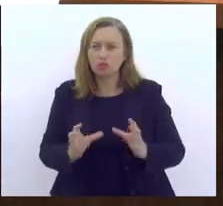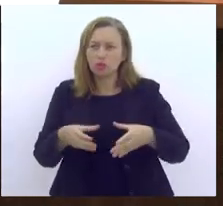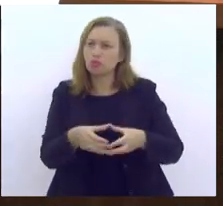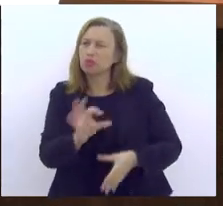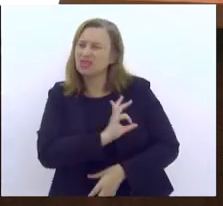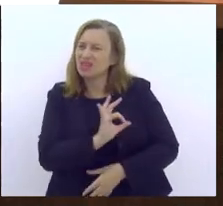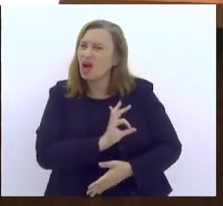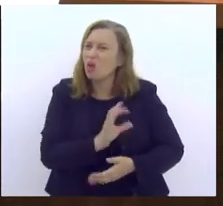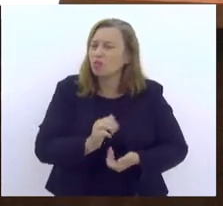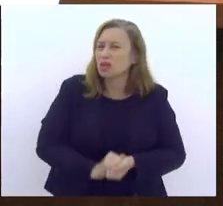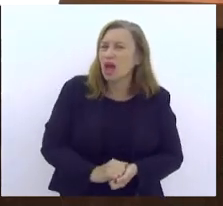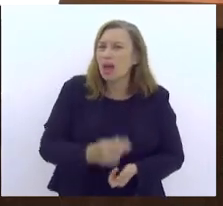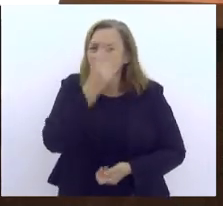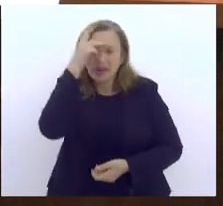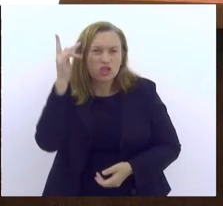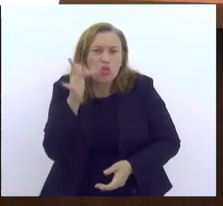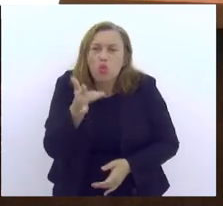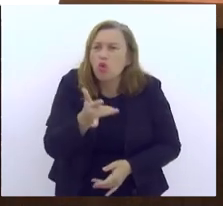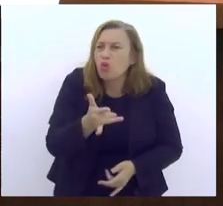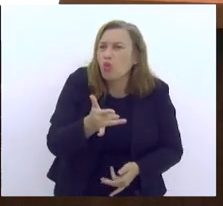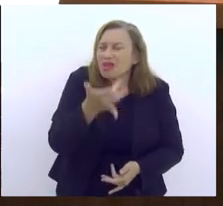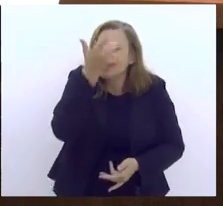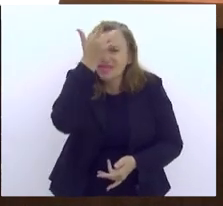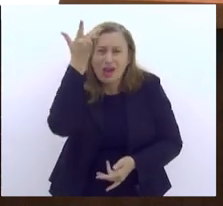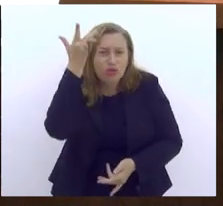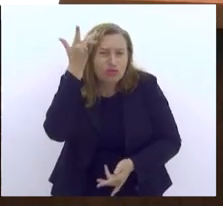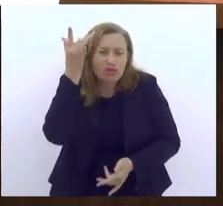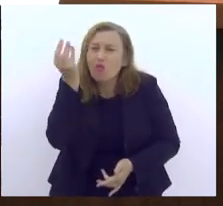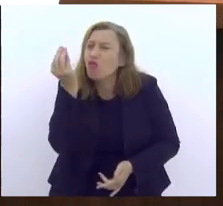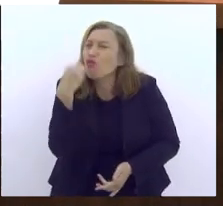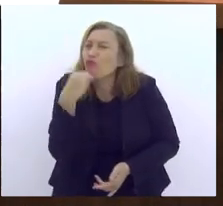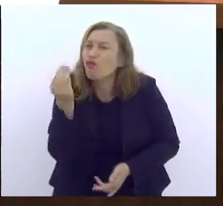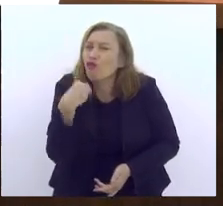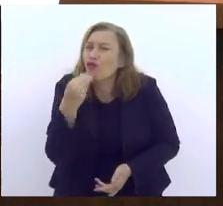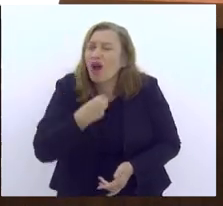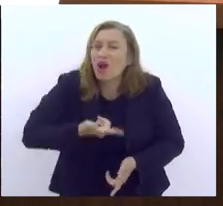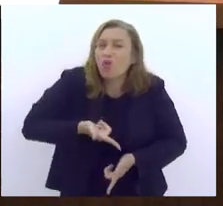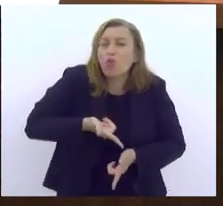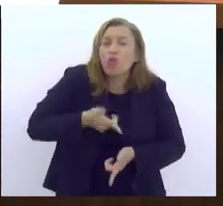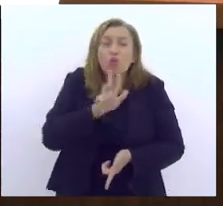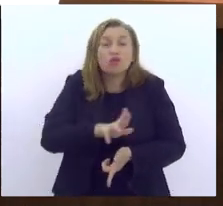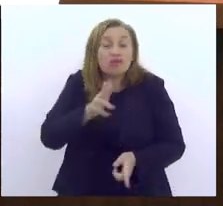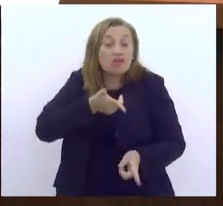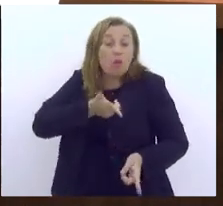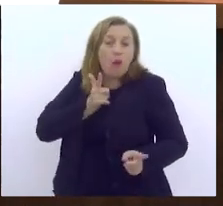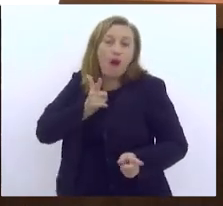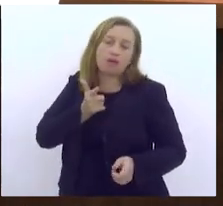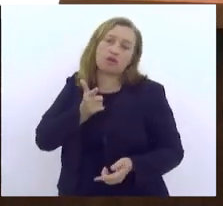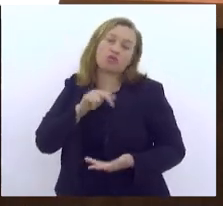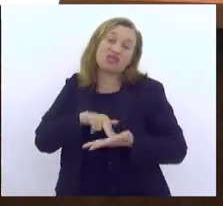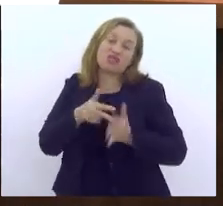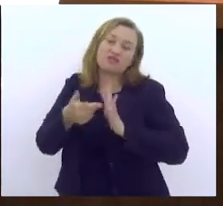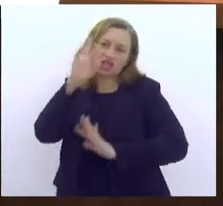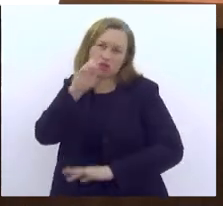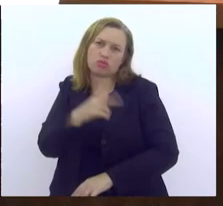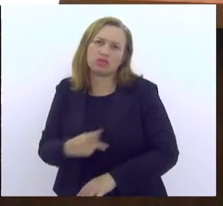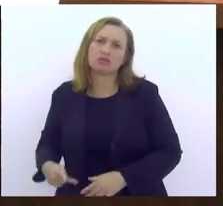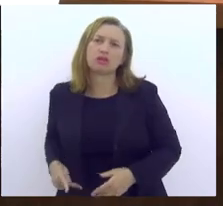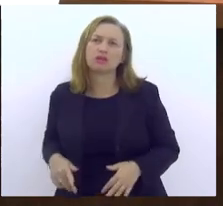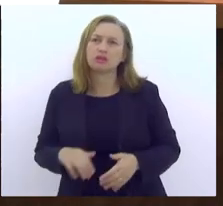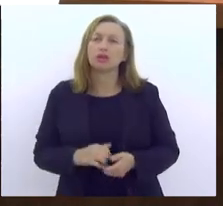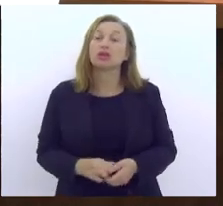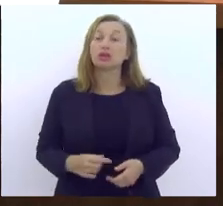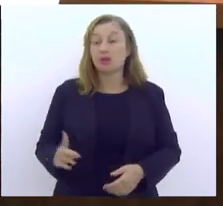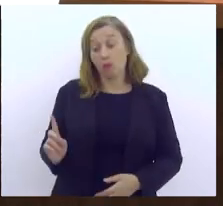seja, pessoas com a saúde mental fragilizada com um fuzil na mão. É isso que significa, senhor presidente. Então,